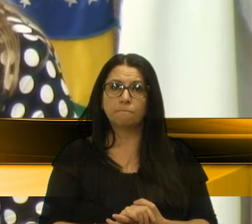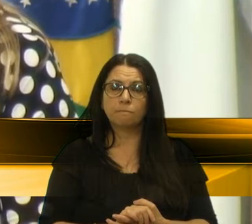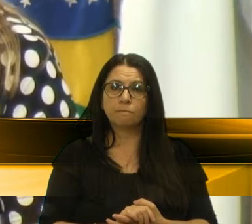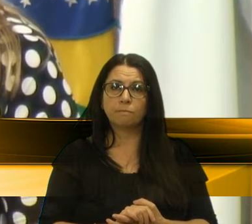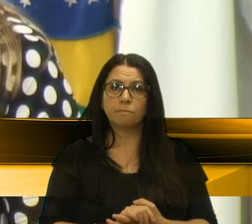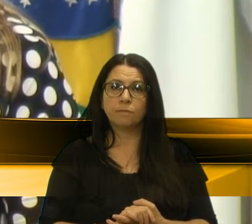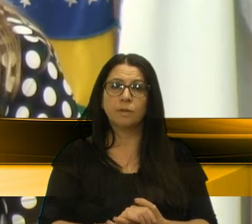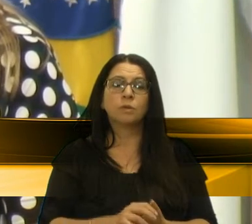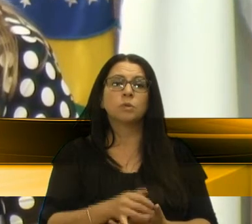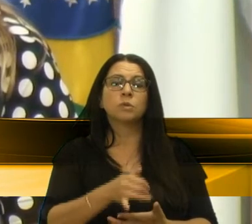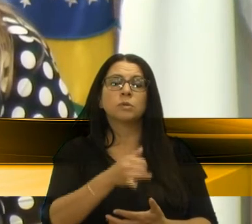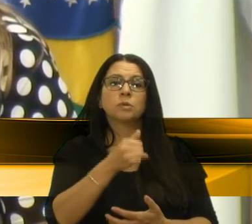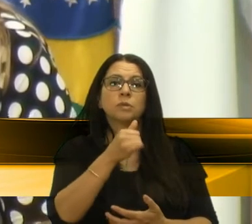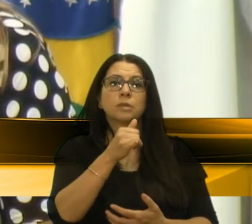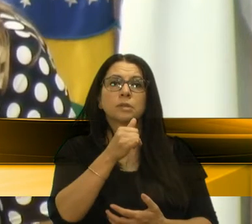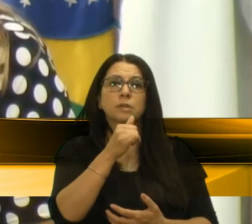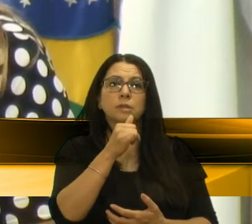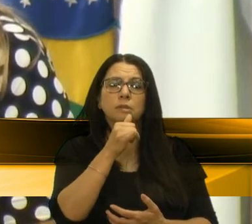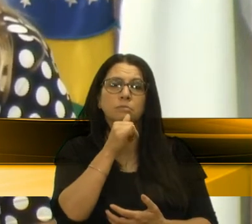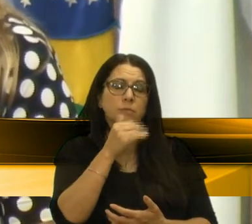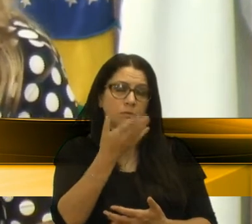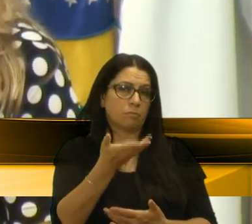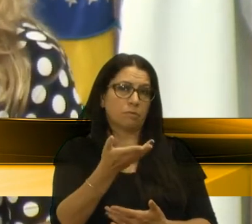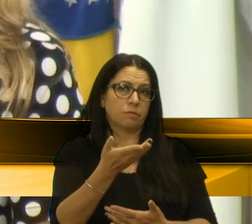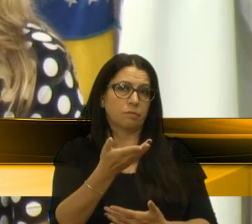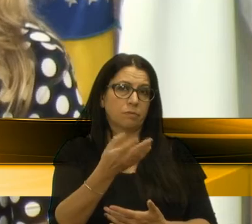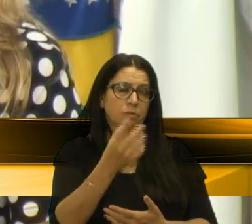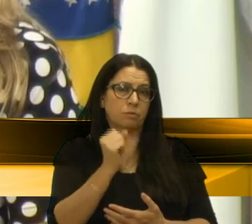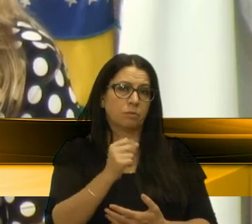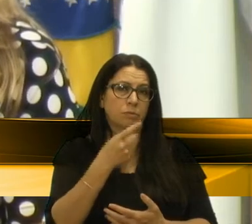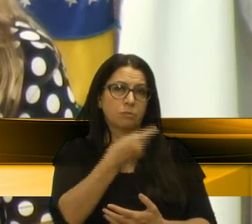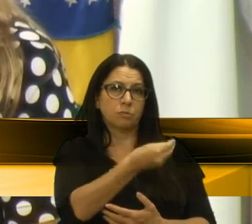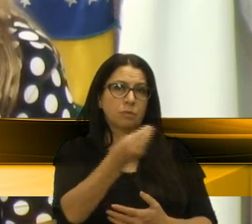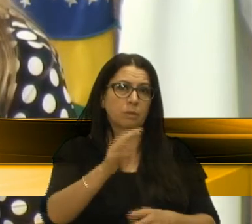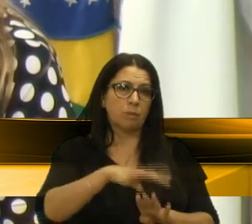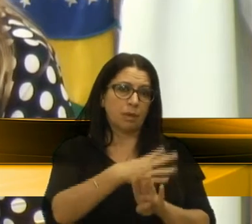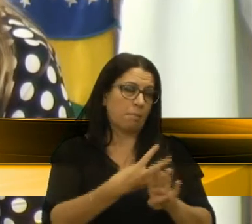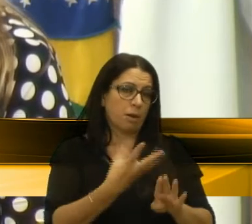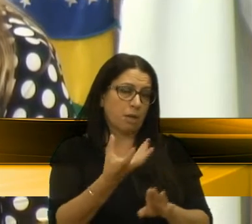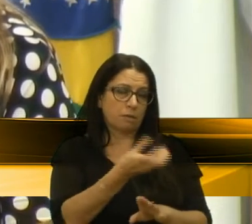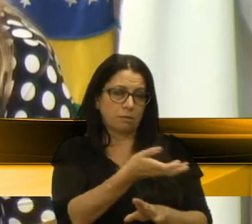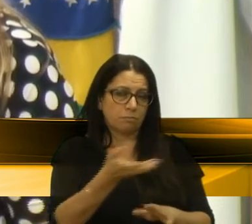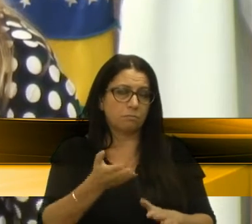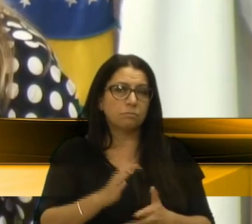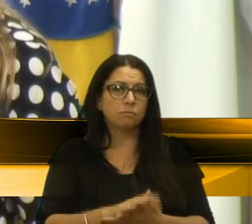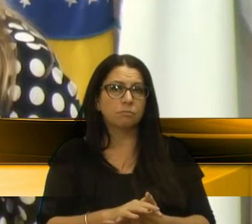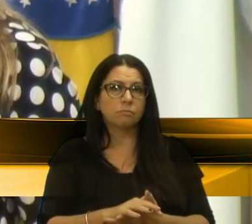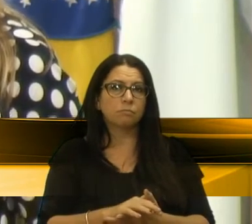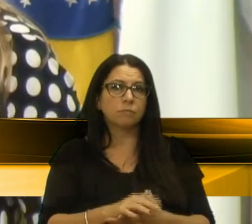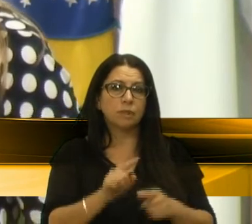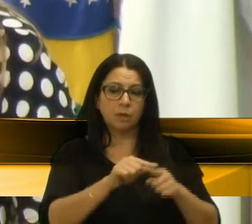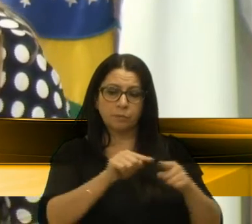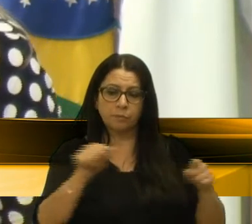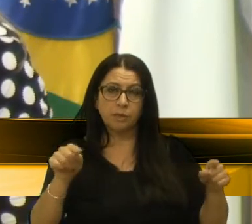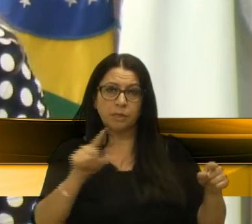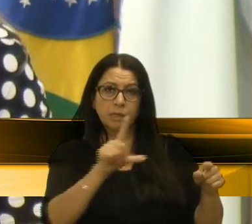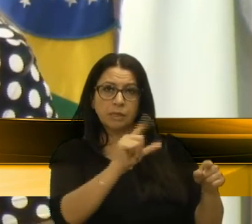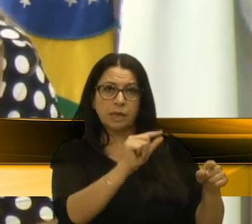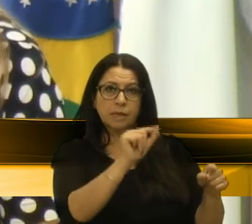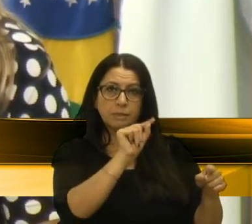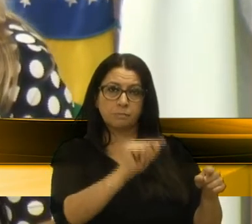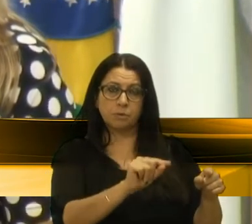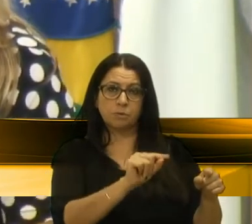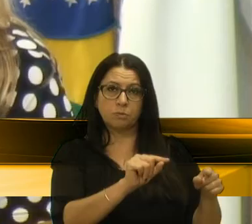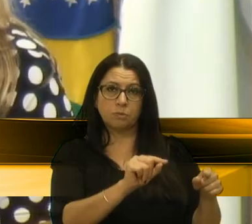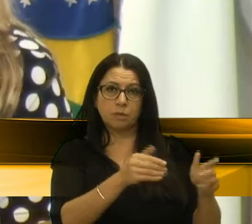um exemplo aqui só que eu vou dar, né? Um exemplo, depois eu posso passar a tabela para quem quiser. Na faixa de